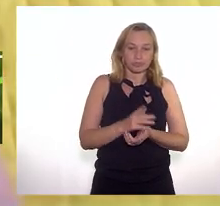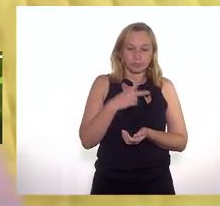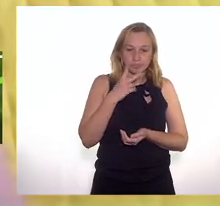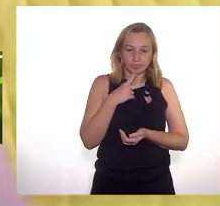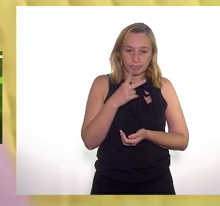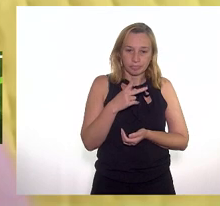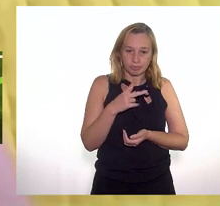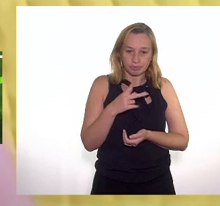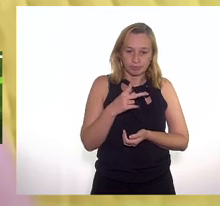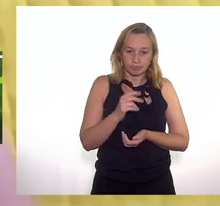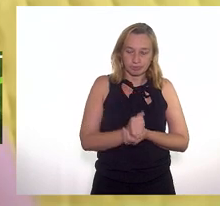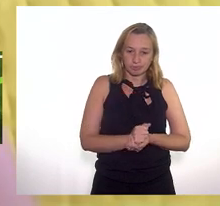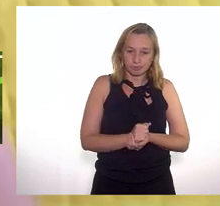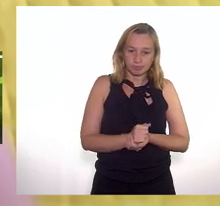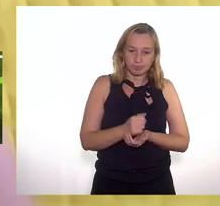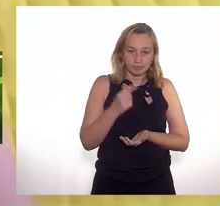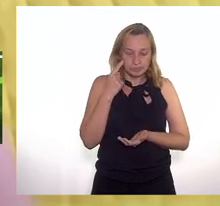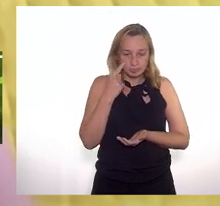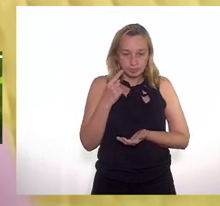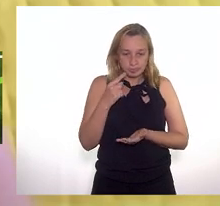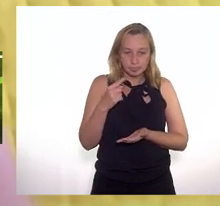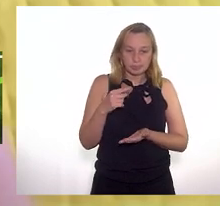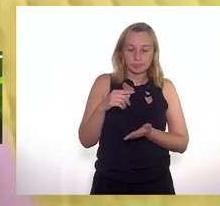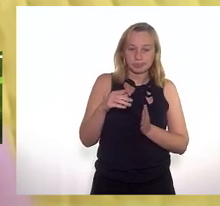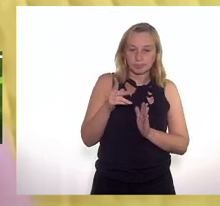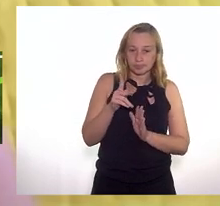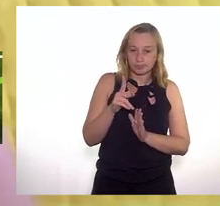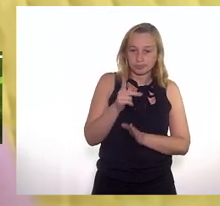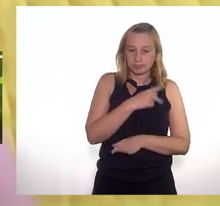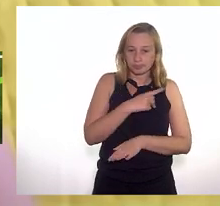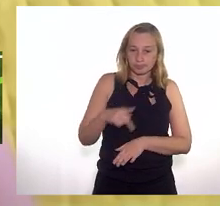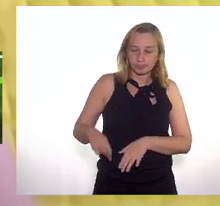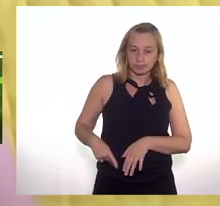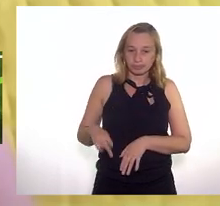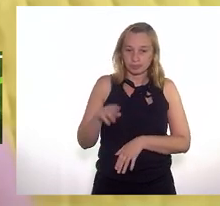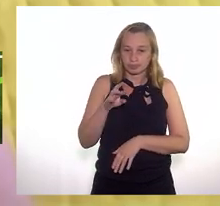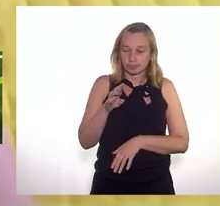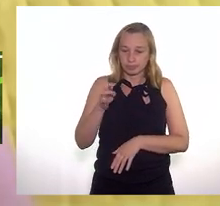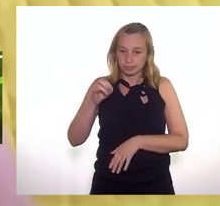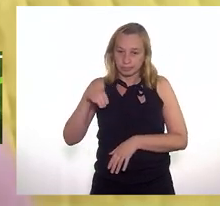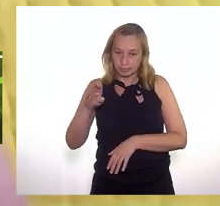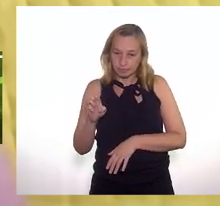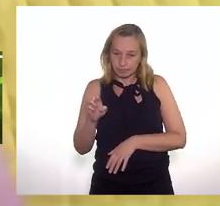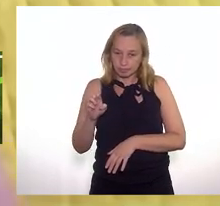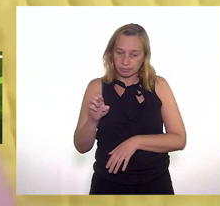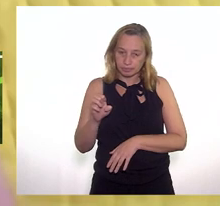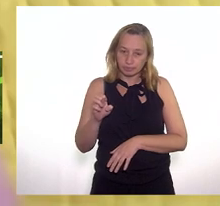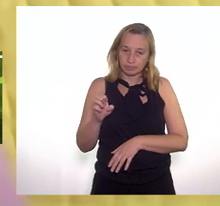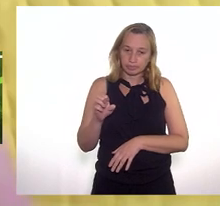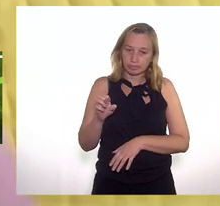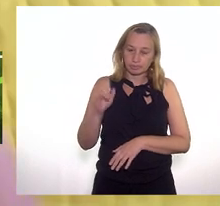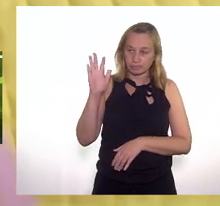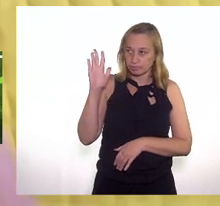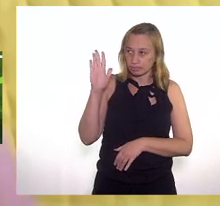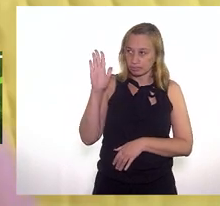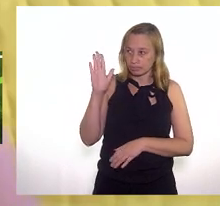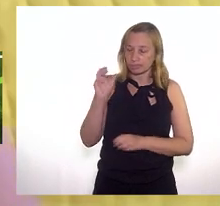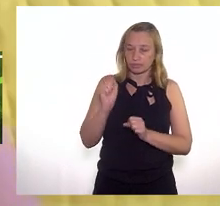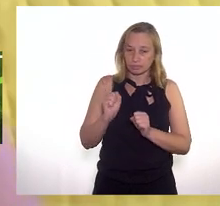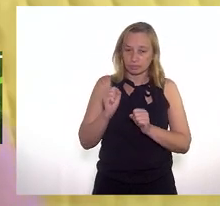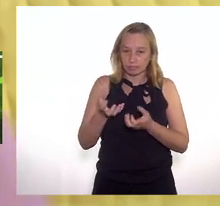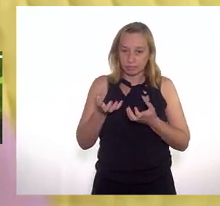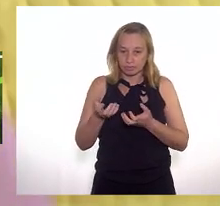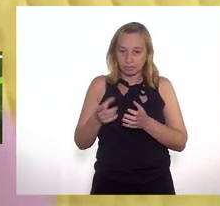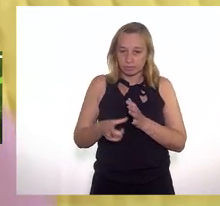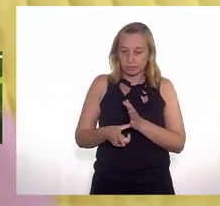que eu estou vendo que o presidente do CREMERJ está com a mão levantada, doutor Flávio, se ele quiser falar antes de mim, ele